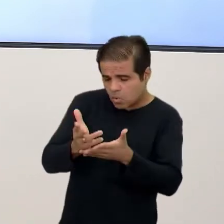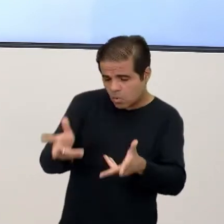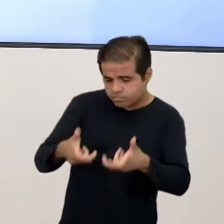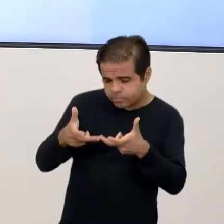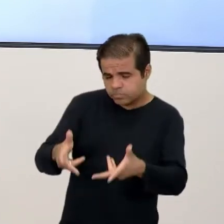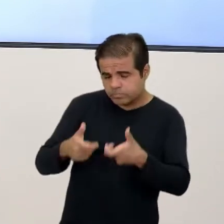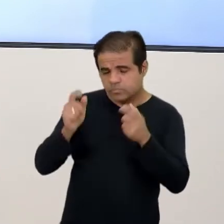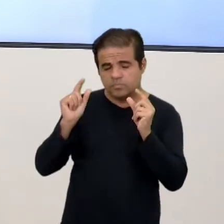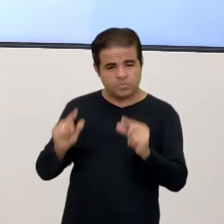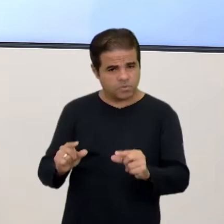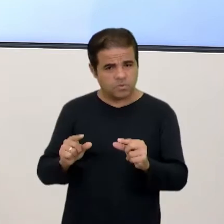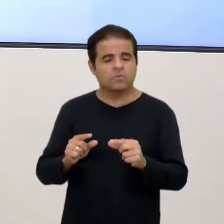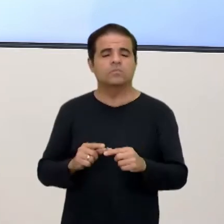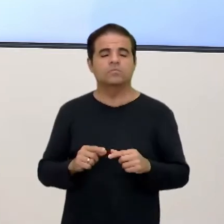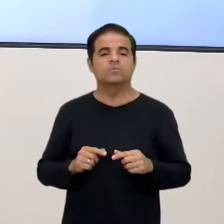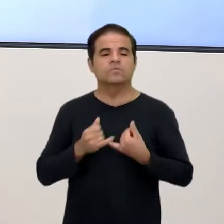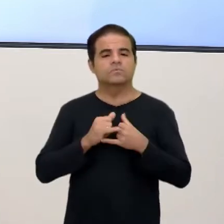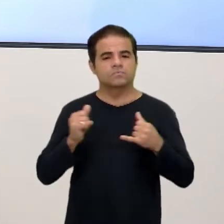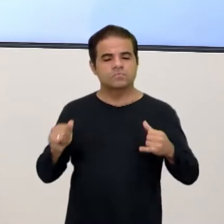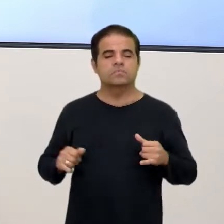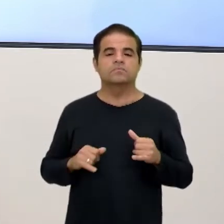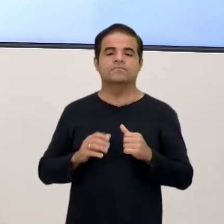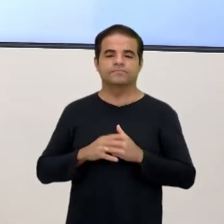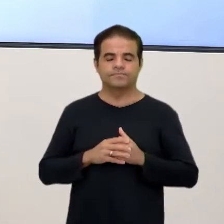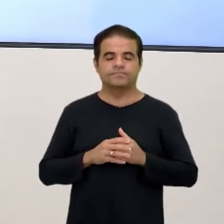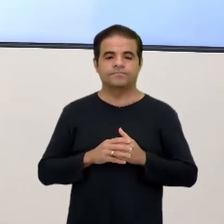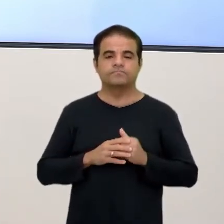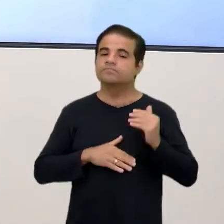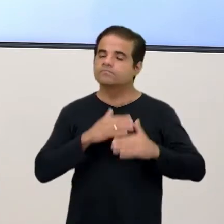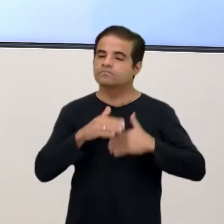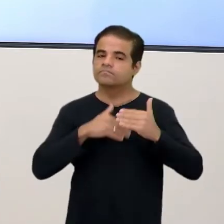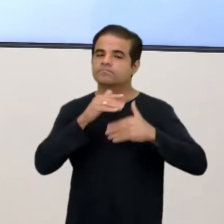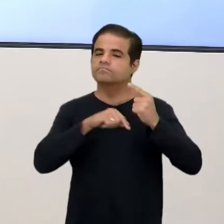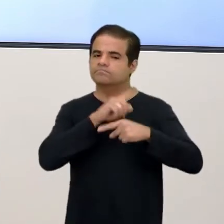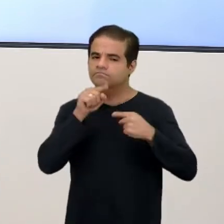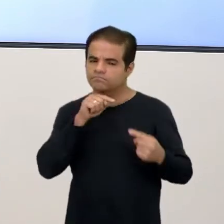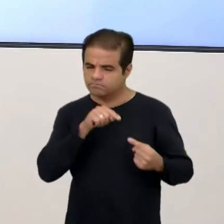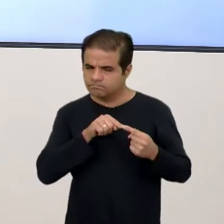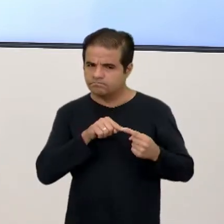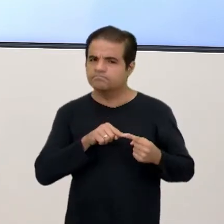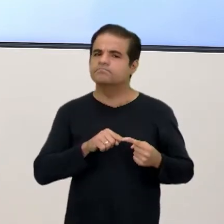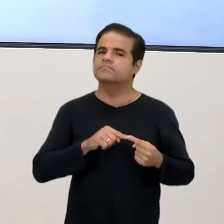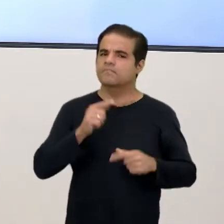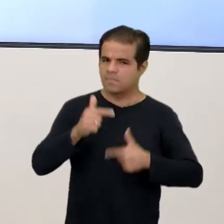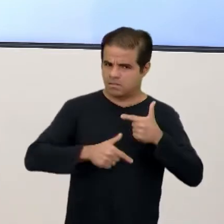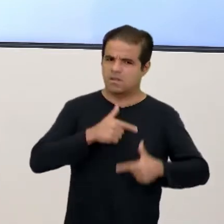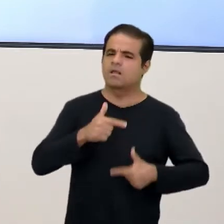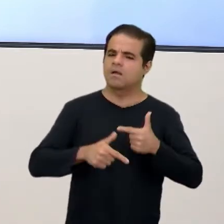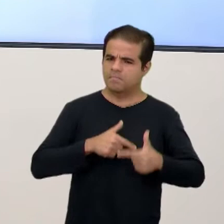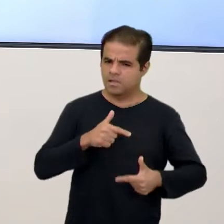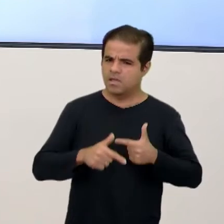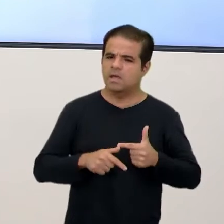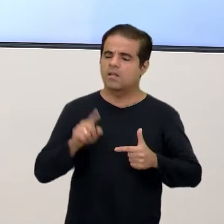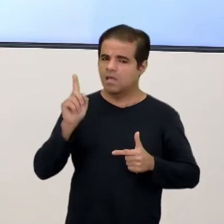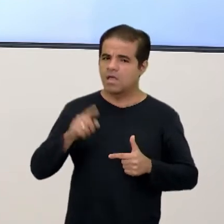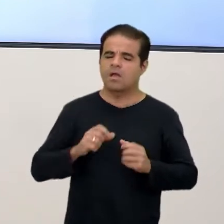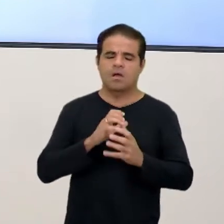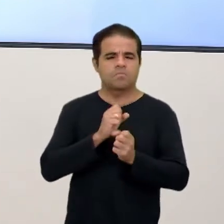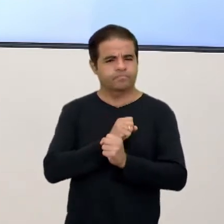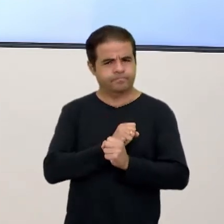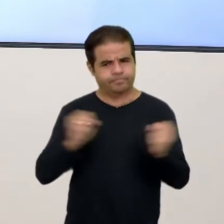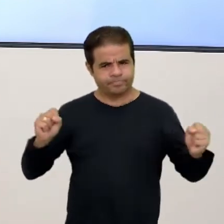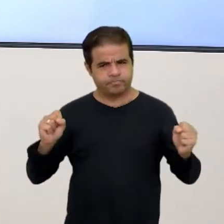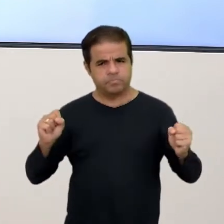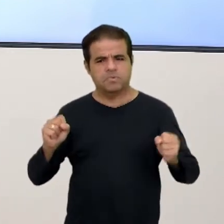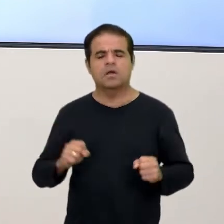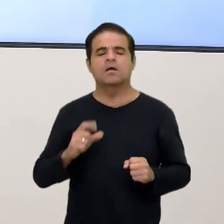energia que está disponível para ele desenvolver uma função, realizar um trabalho. Neste caso aqui, a bomba de calor,